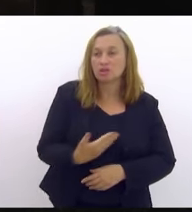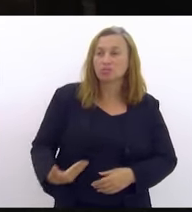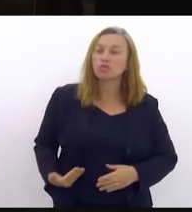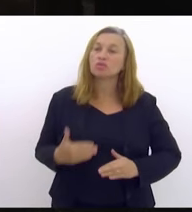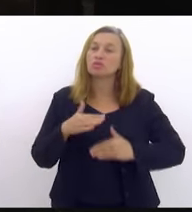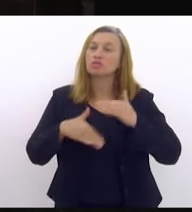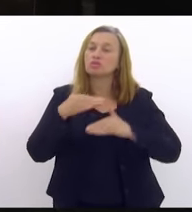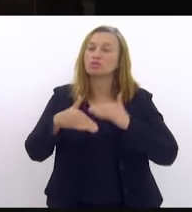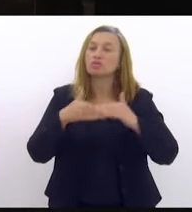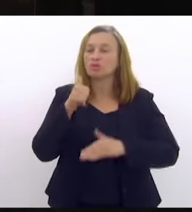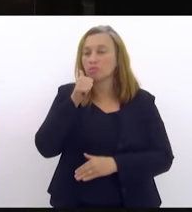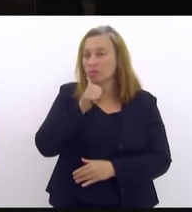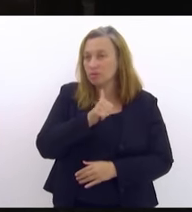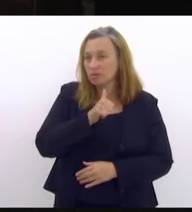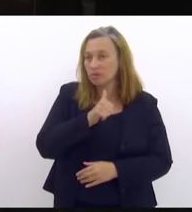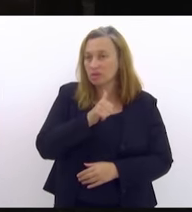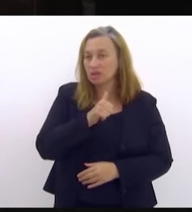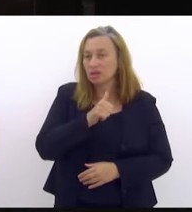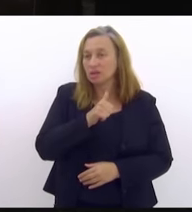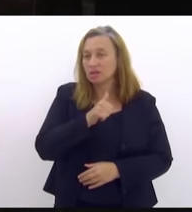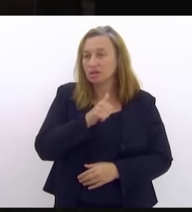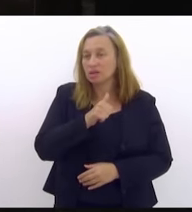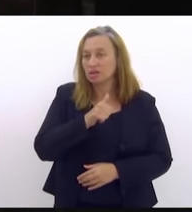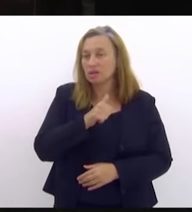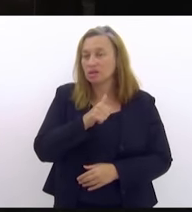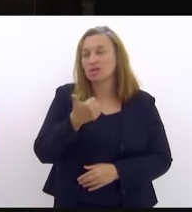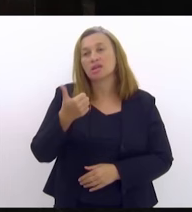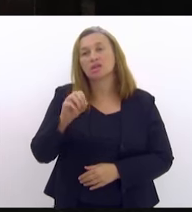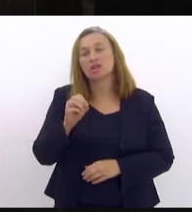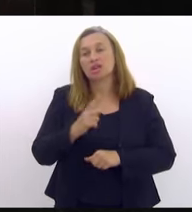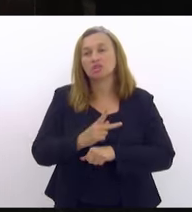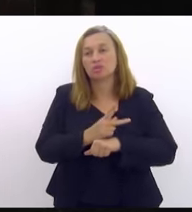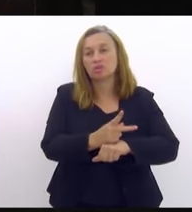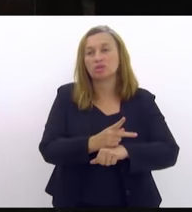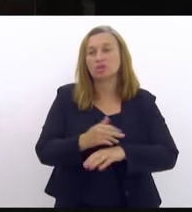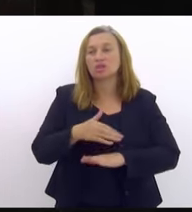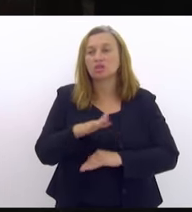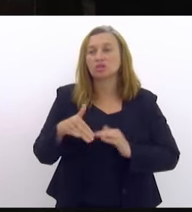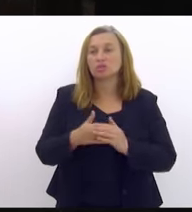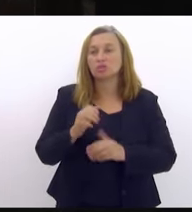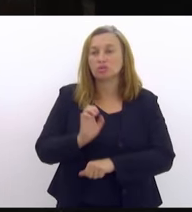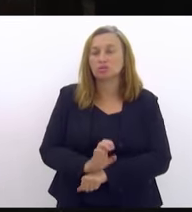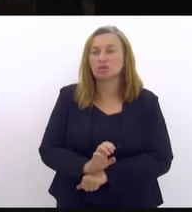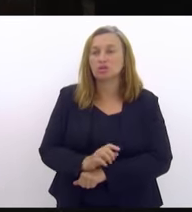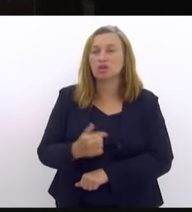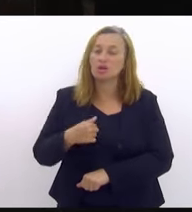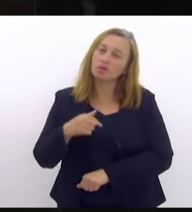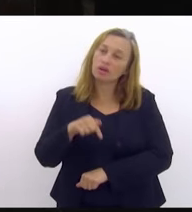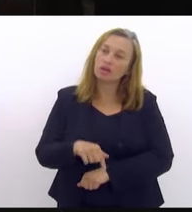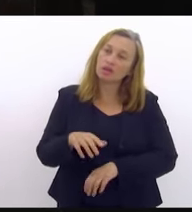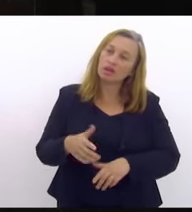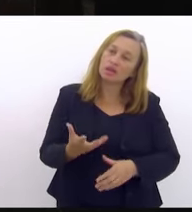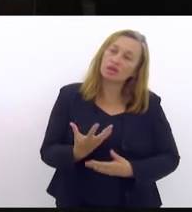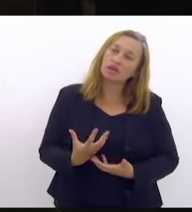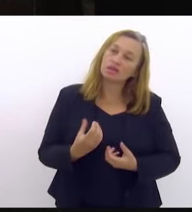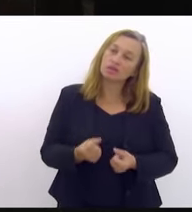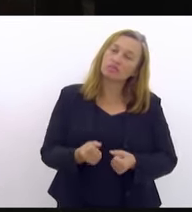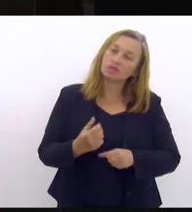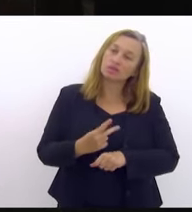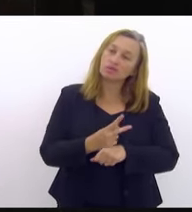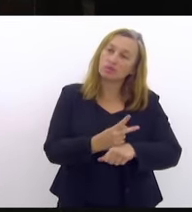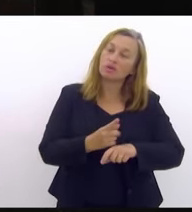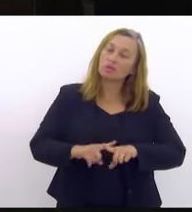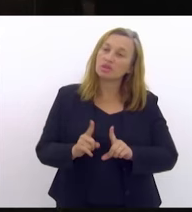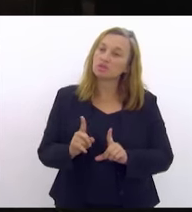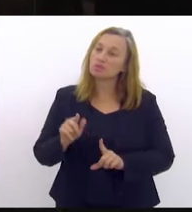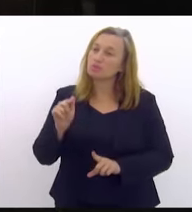desenvolvidas para as mulheres. E foram 10 premiados em todo o Estado, e eu estive aqui recebendo esse prêmio. Mas, como